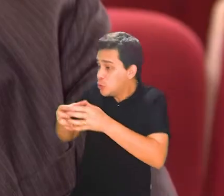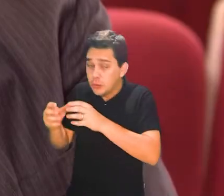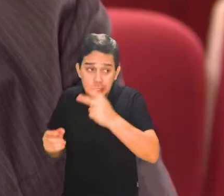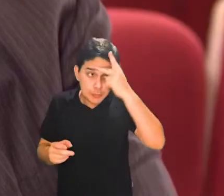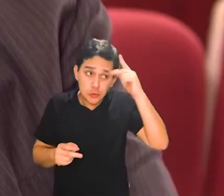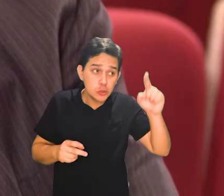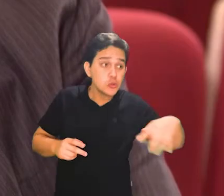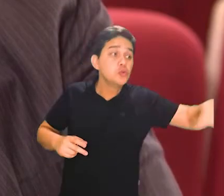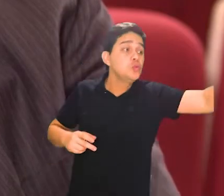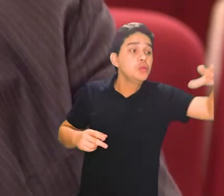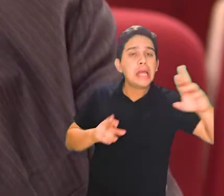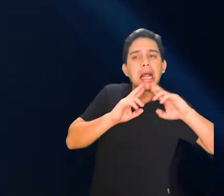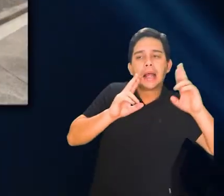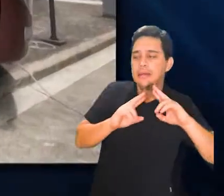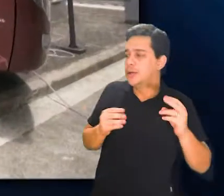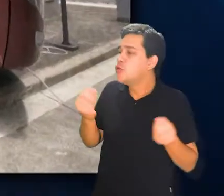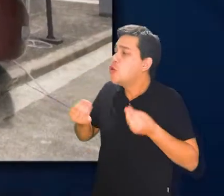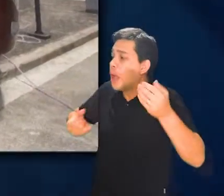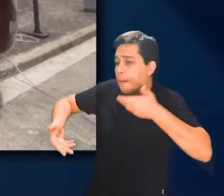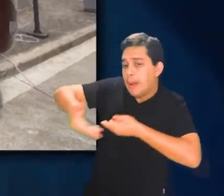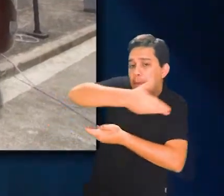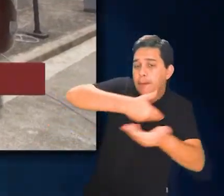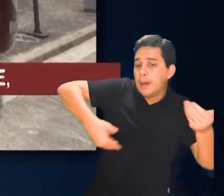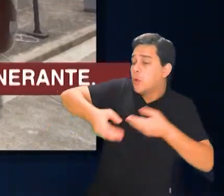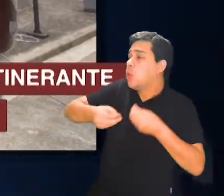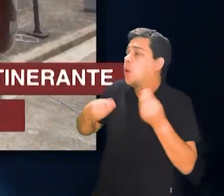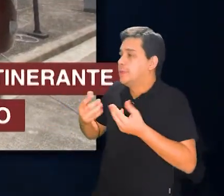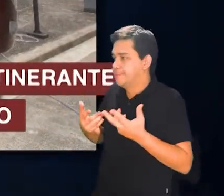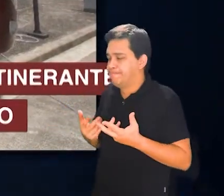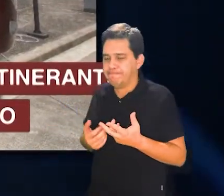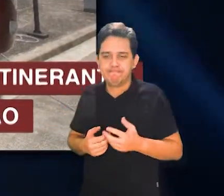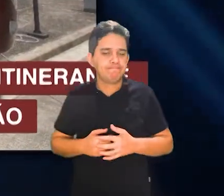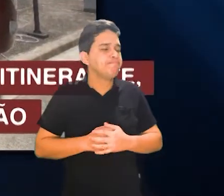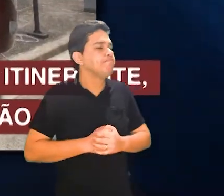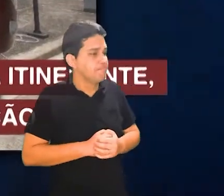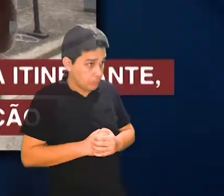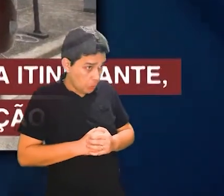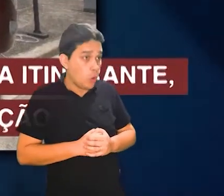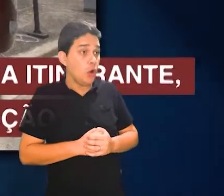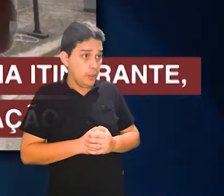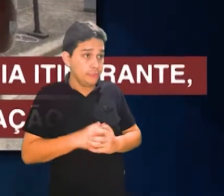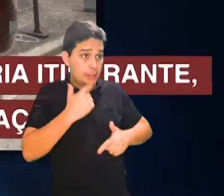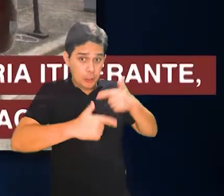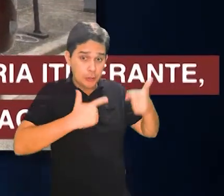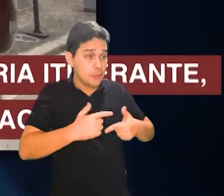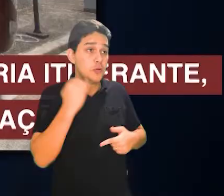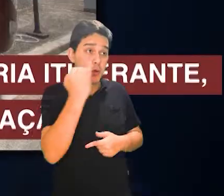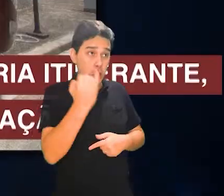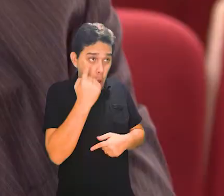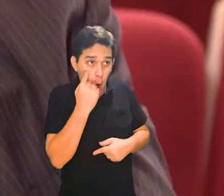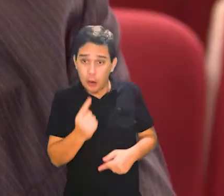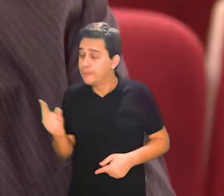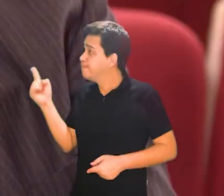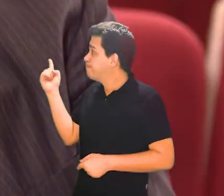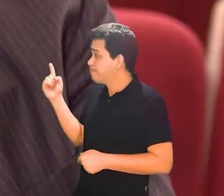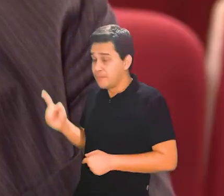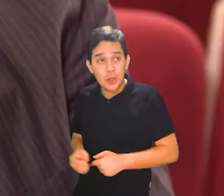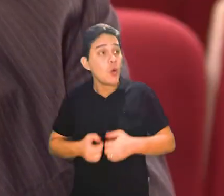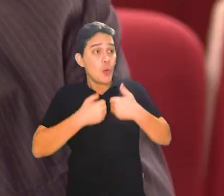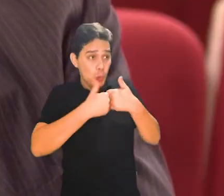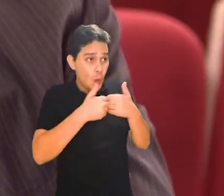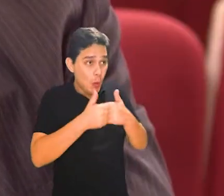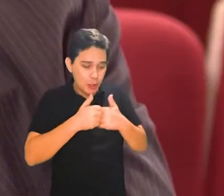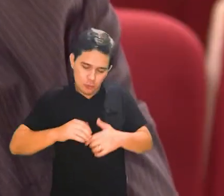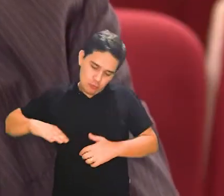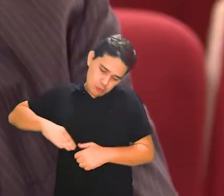A ouvidoria realiza trabalho da ouvidoria itinerante, né, em que a gente vai junto às comunidades carentes, com apoio da